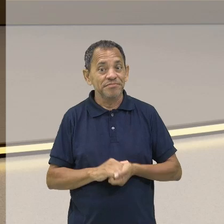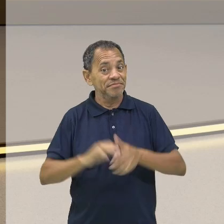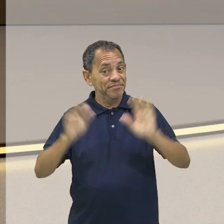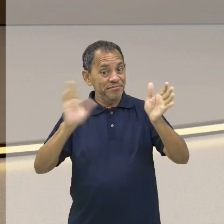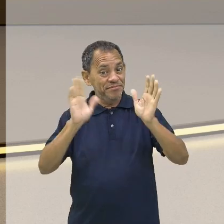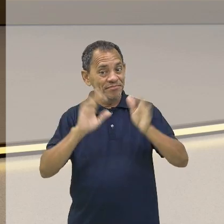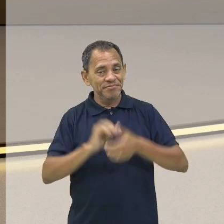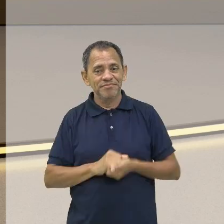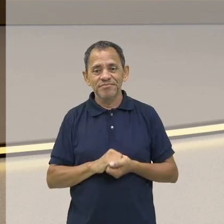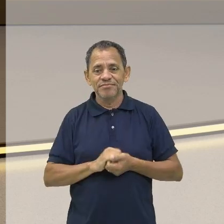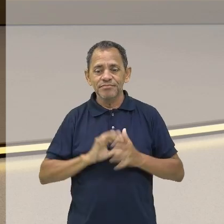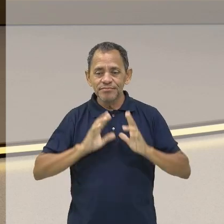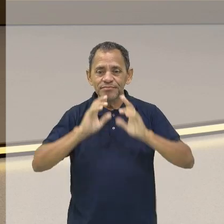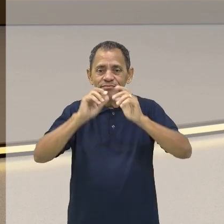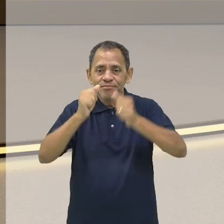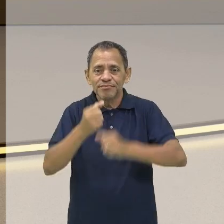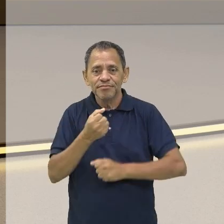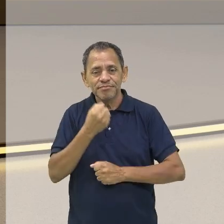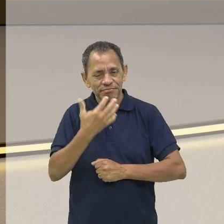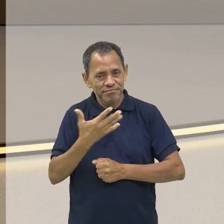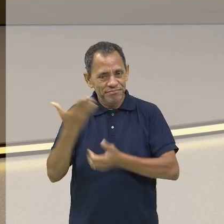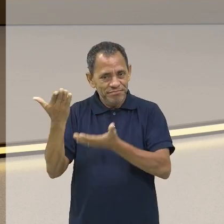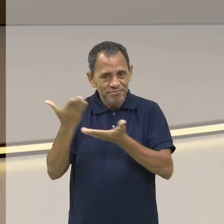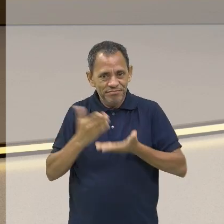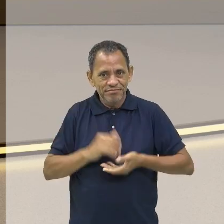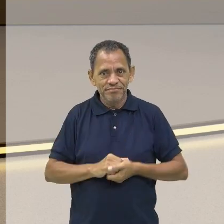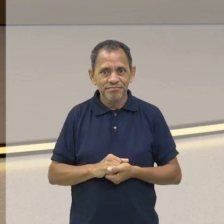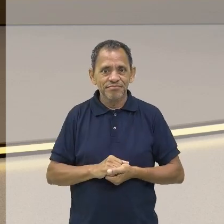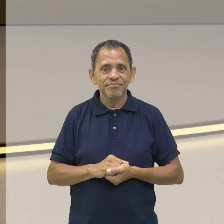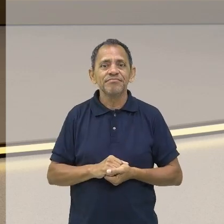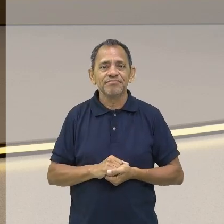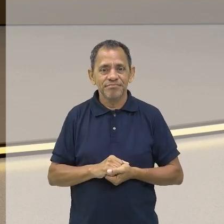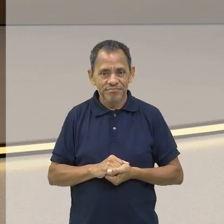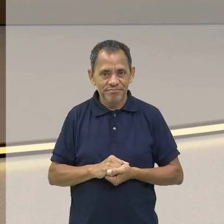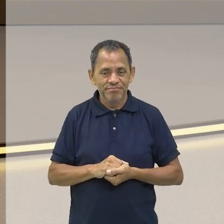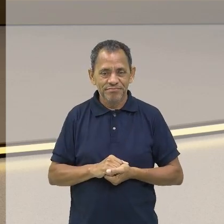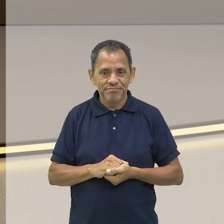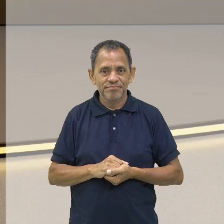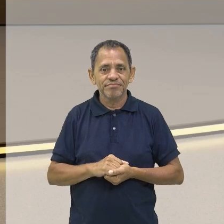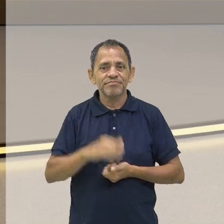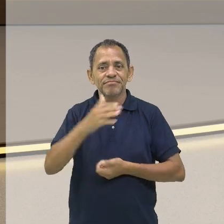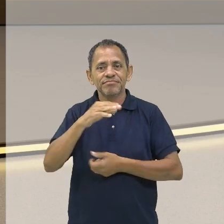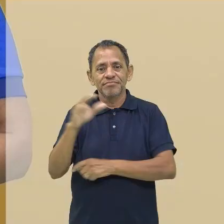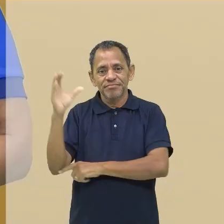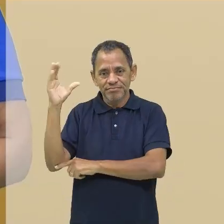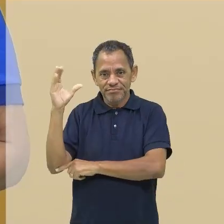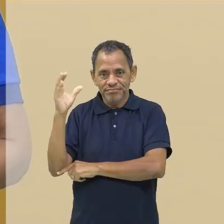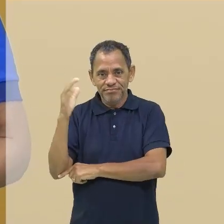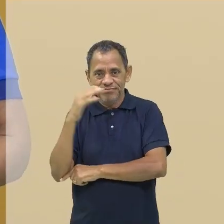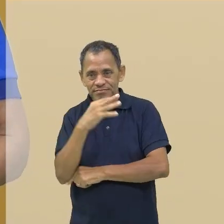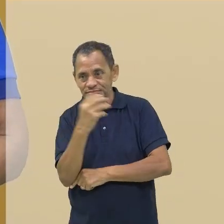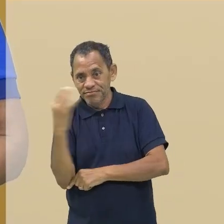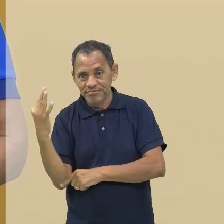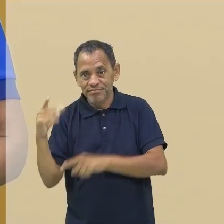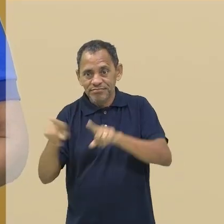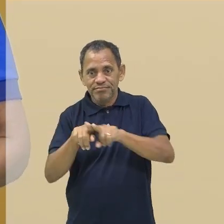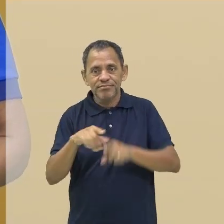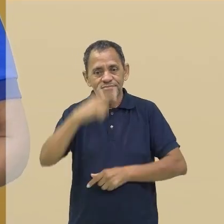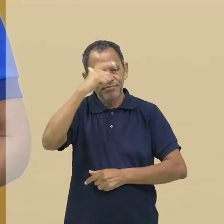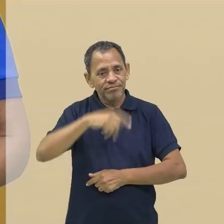Olá, sejam todos bem-vindos à IFA das Ciências da Natureza. Eu sou